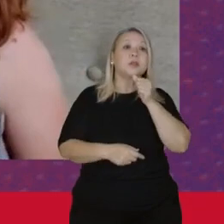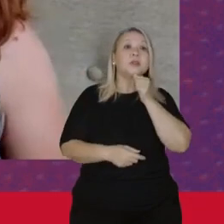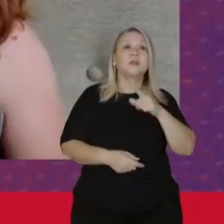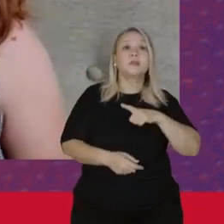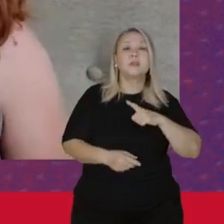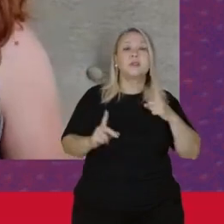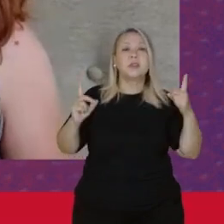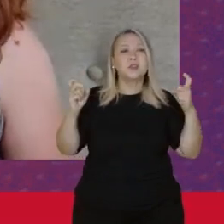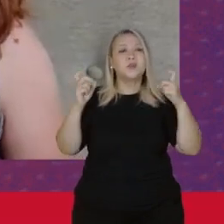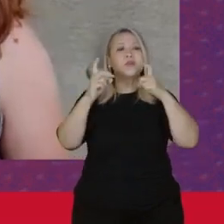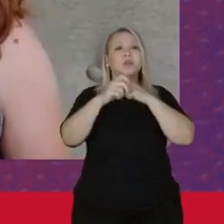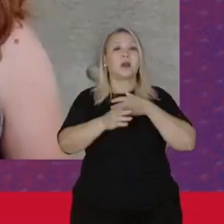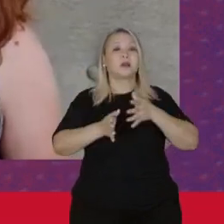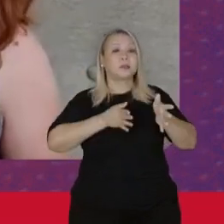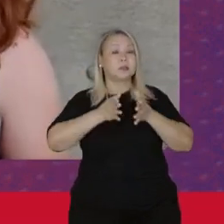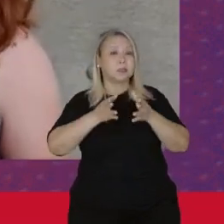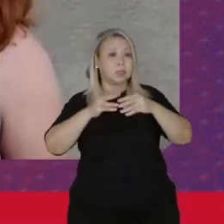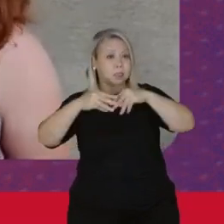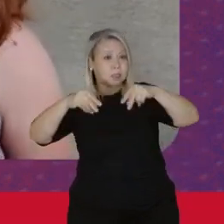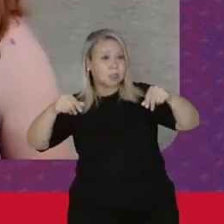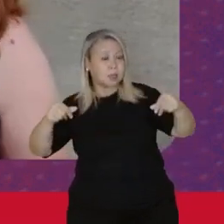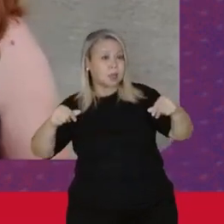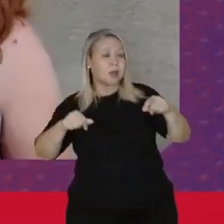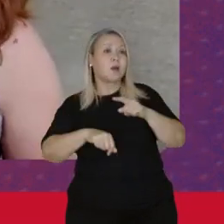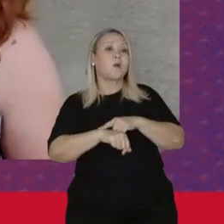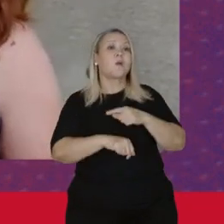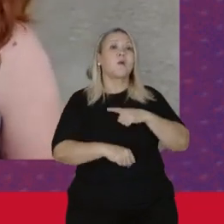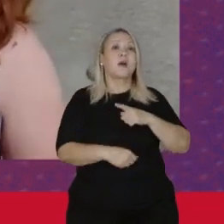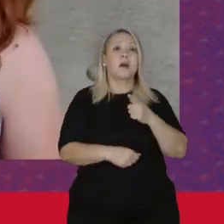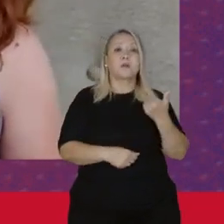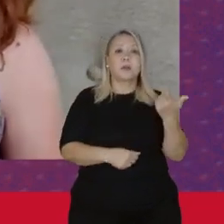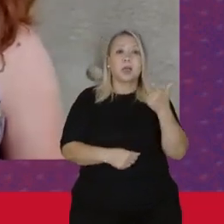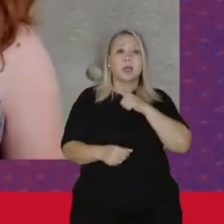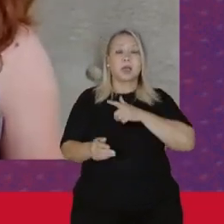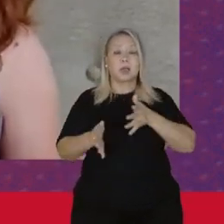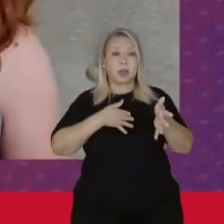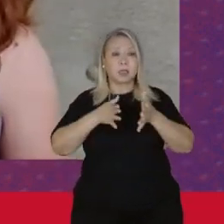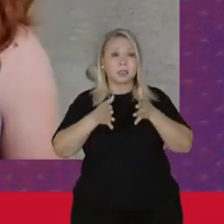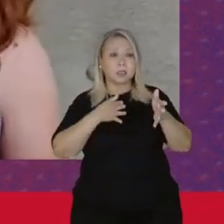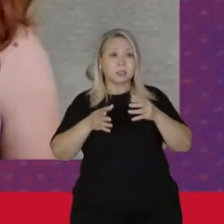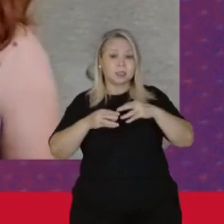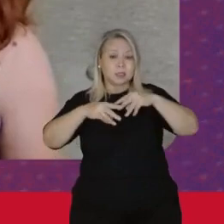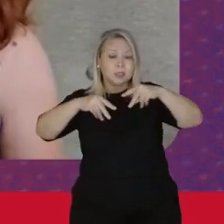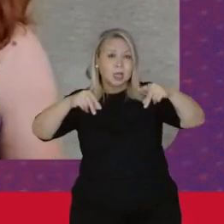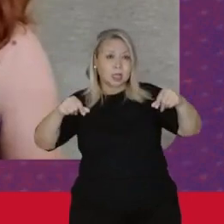muita dificuldade de acesso à terra e quando têm acesso são a terras